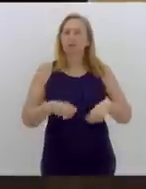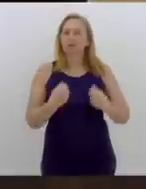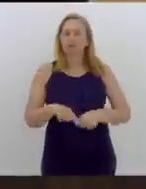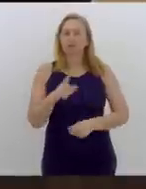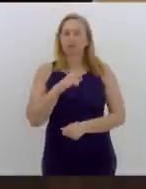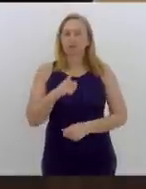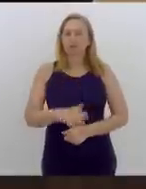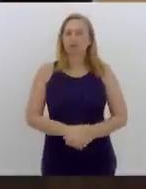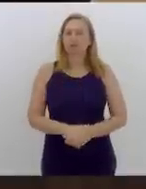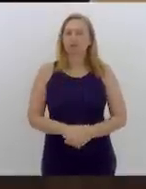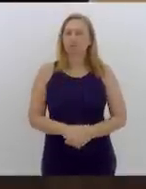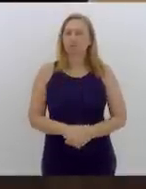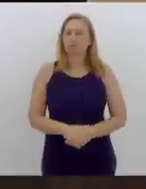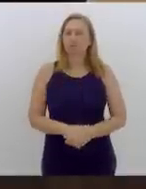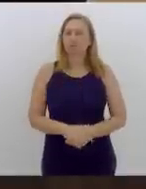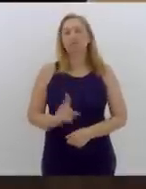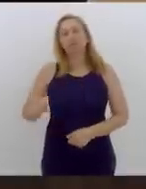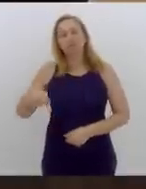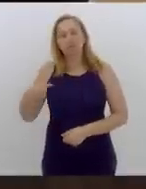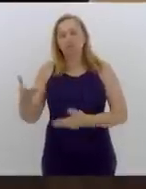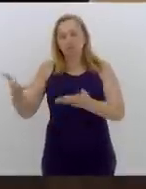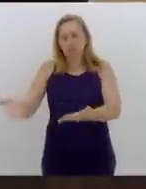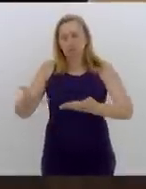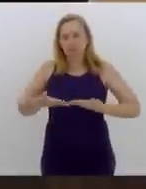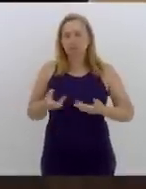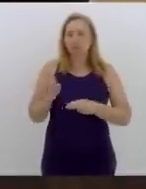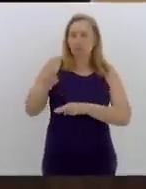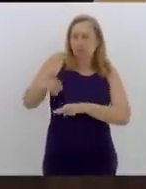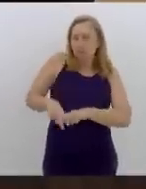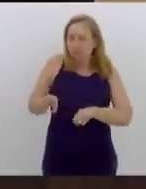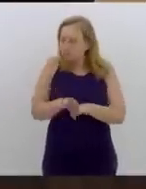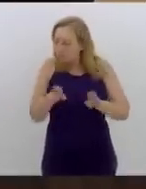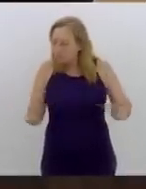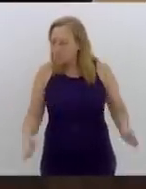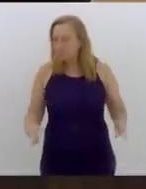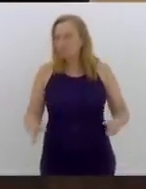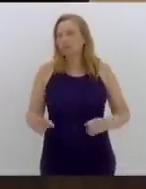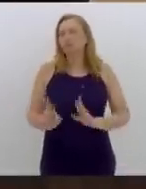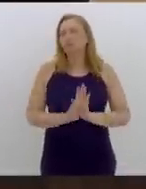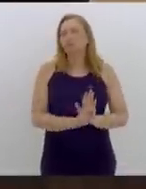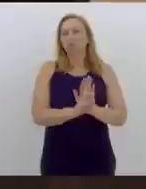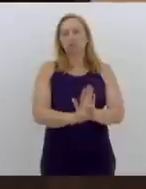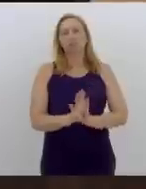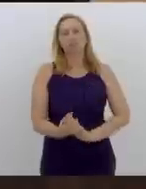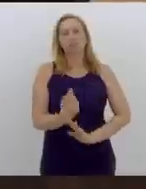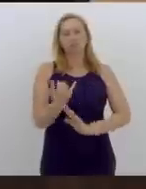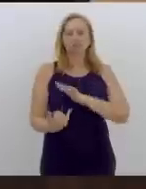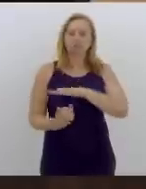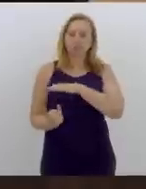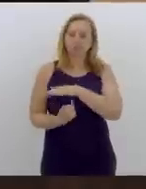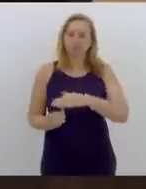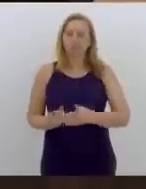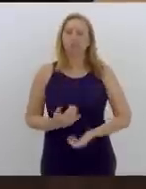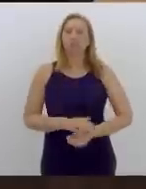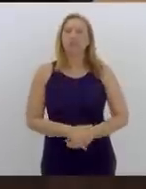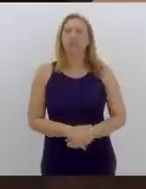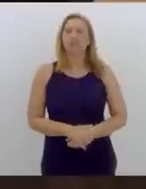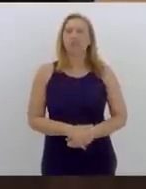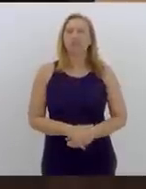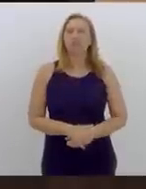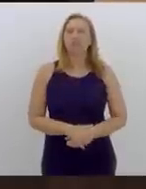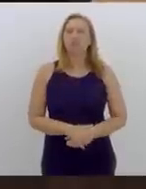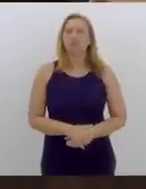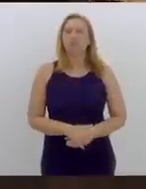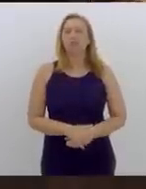e após ser convidado a se porque na mesa estou representando uma instituição ao qual todos os o pleito